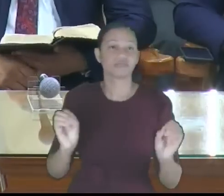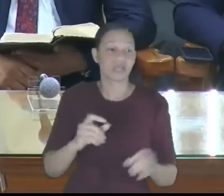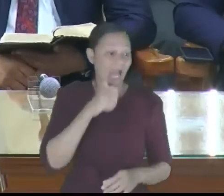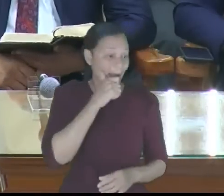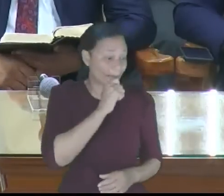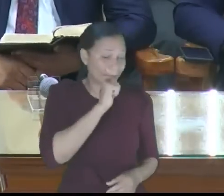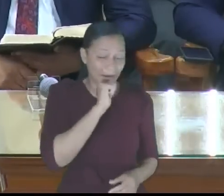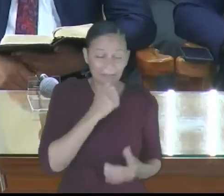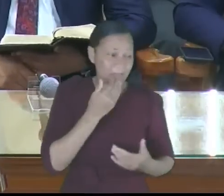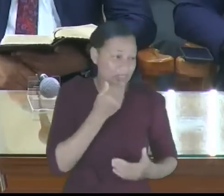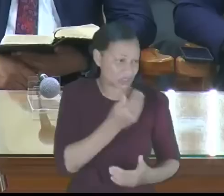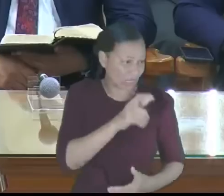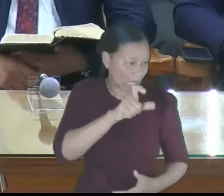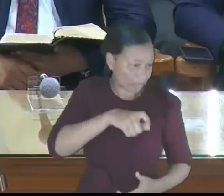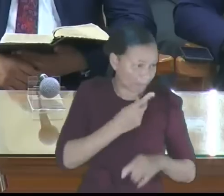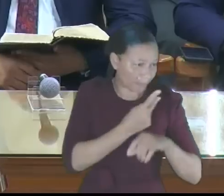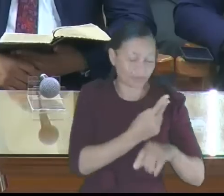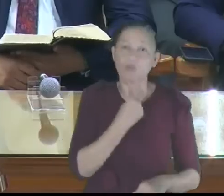mãe.